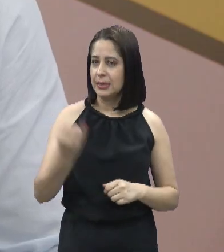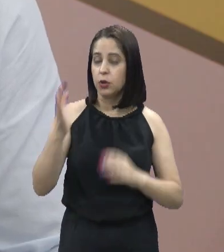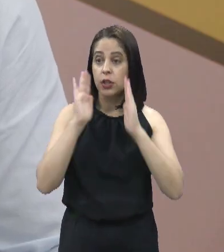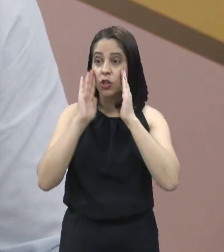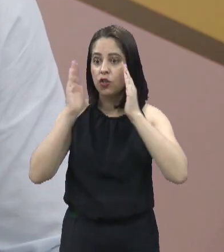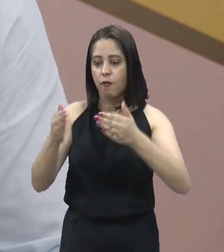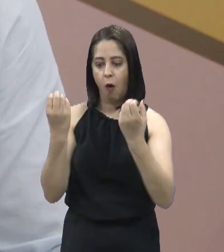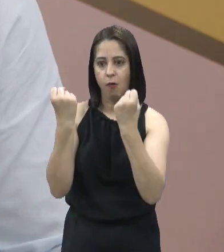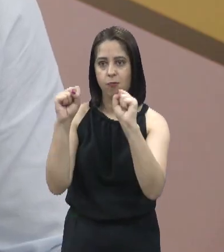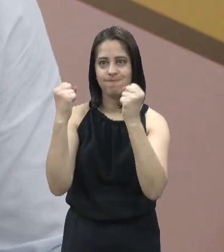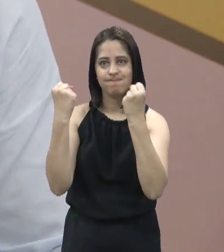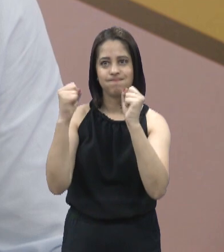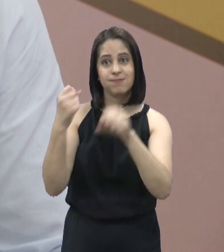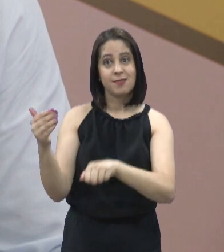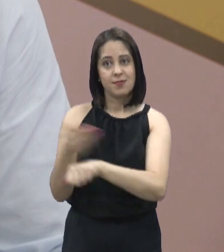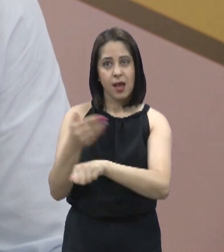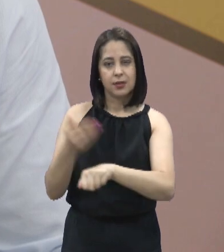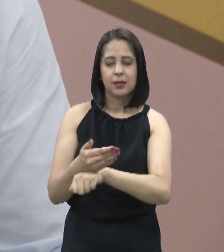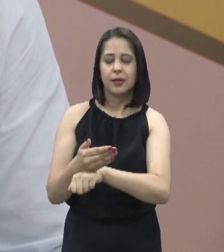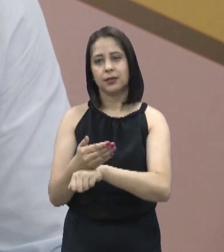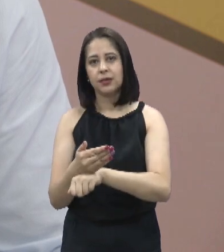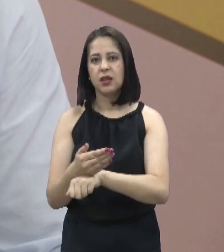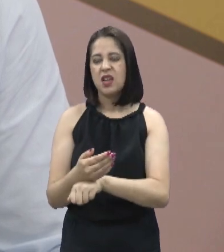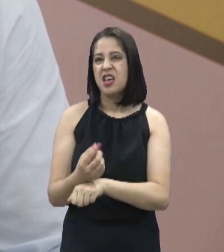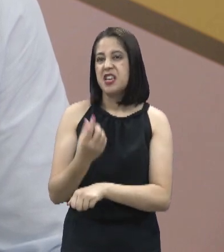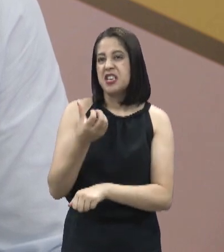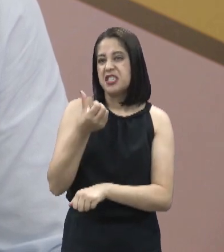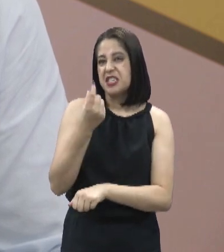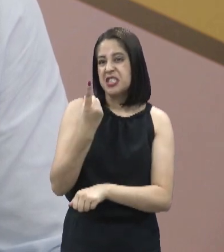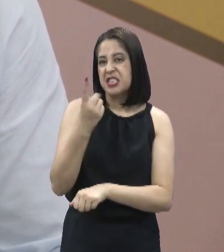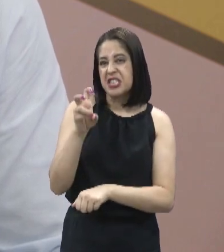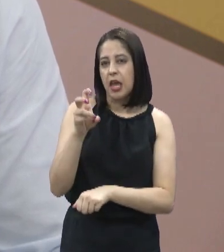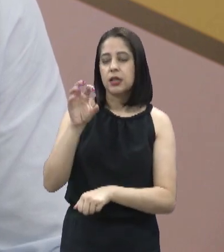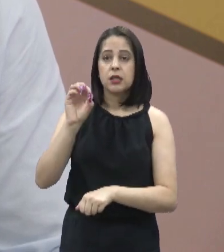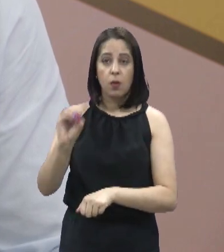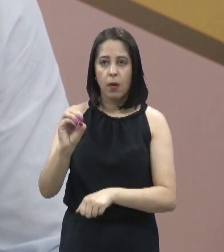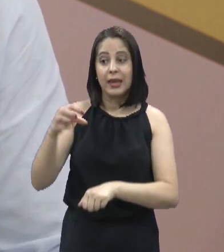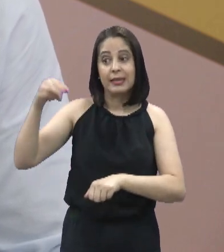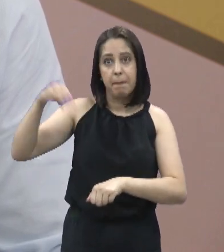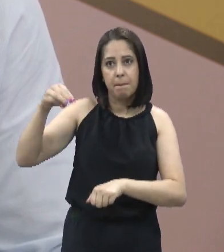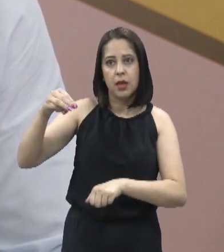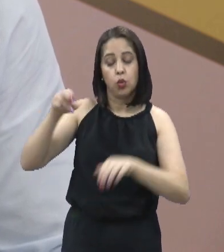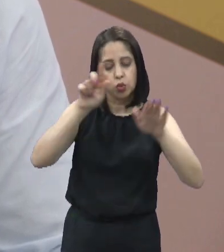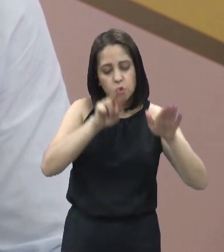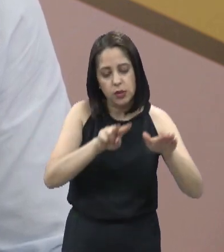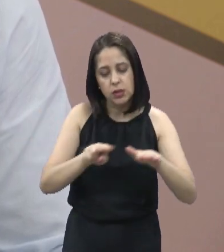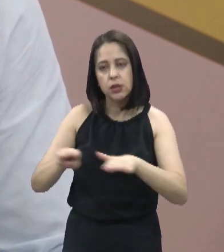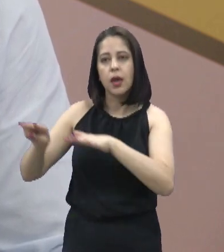atividade física, né? Fazer pelo menos entre 100 e 150 minutos de atividade por semana, que